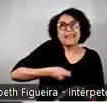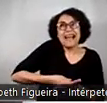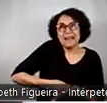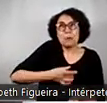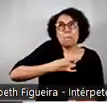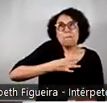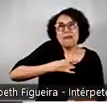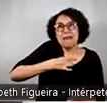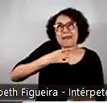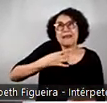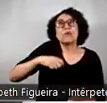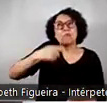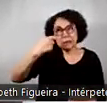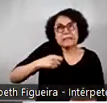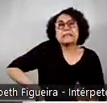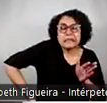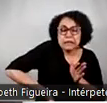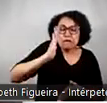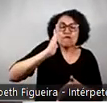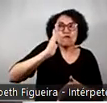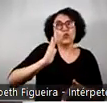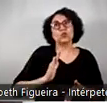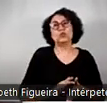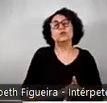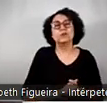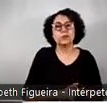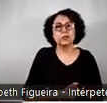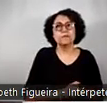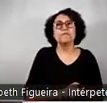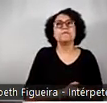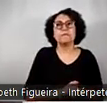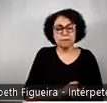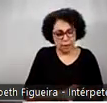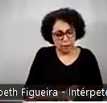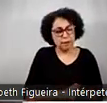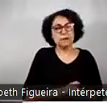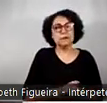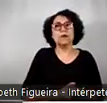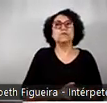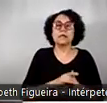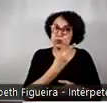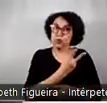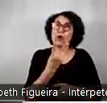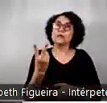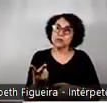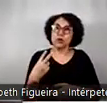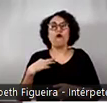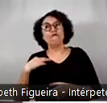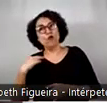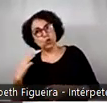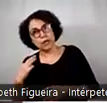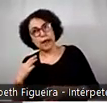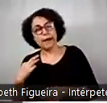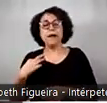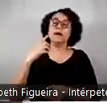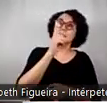nessa categorização, ele é uma pessoa que faz o deslocamento de forma voluntária. A gente tem as pessoas que